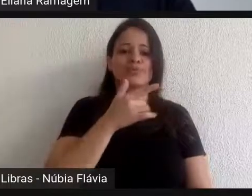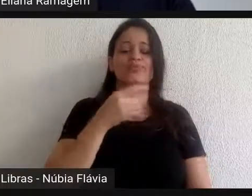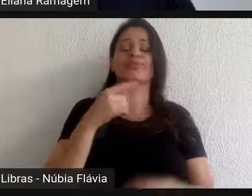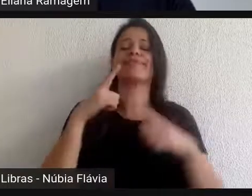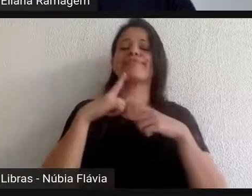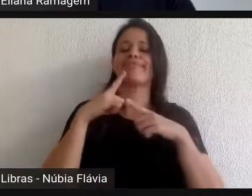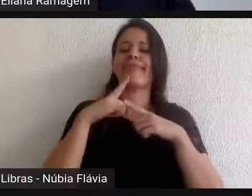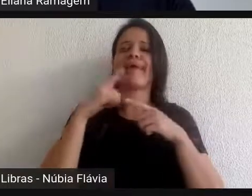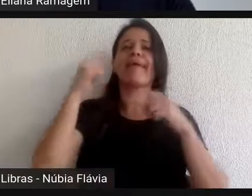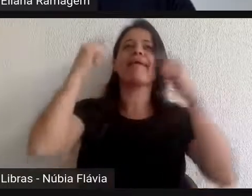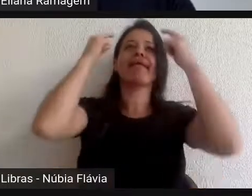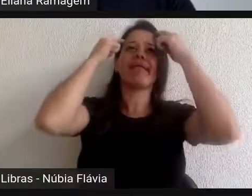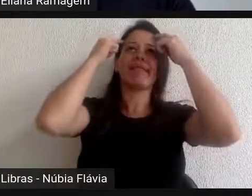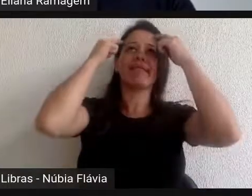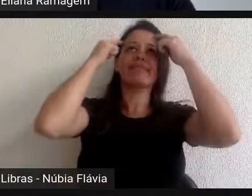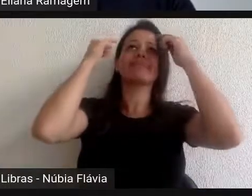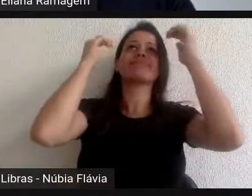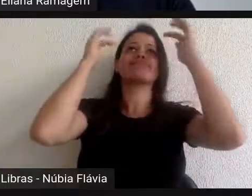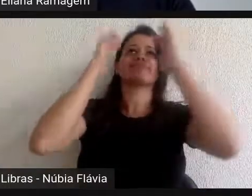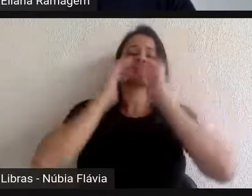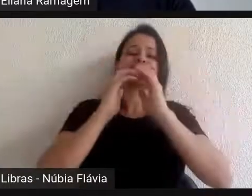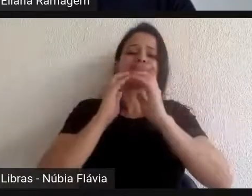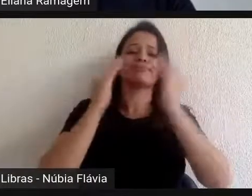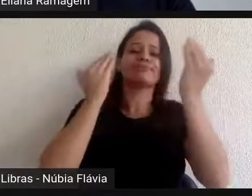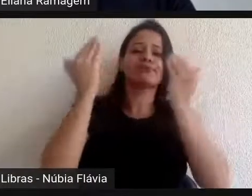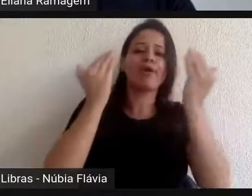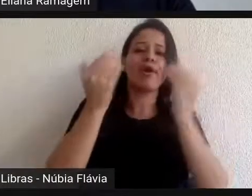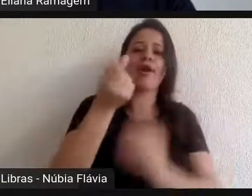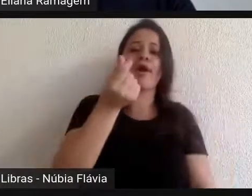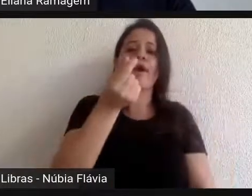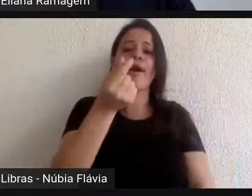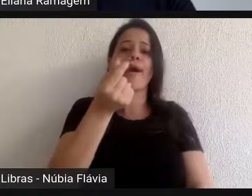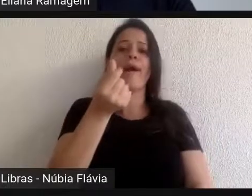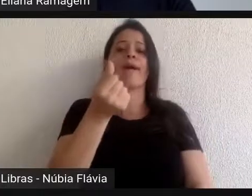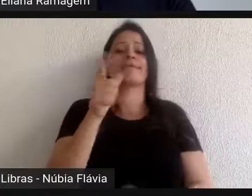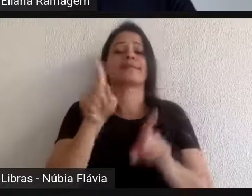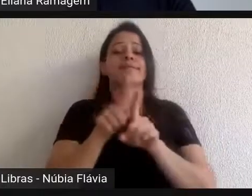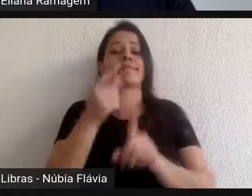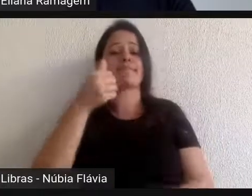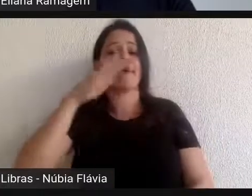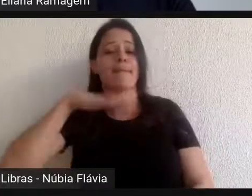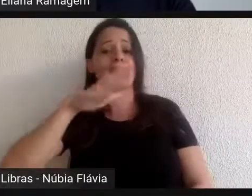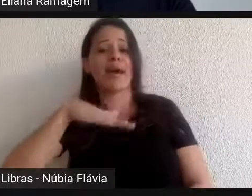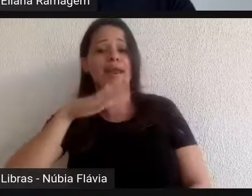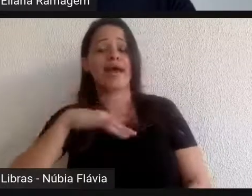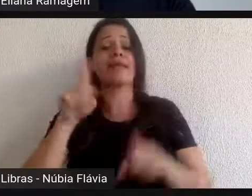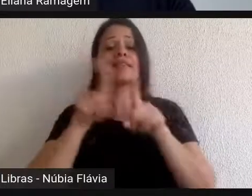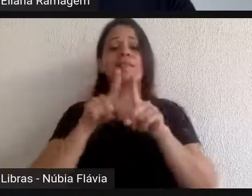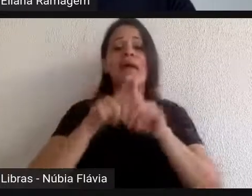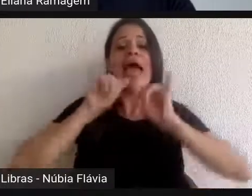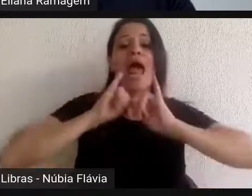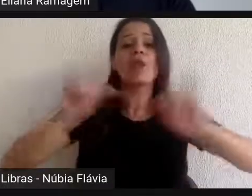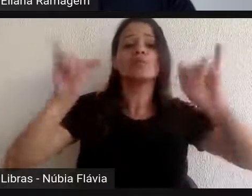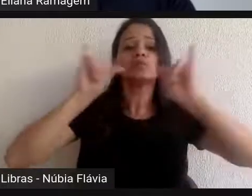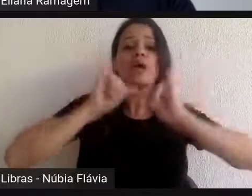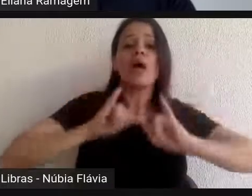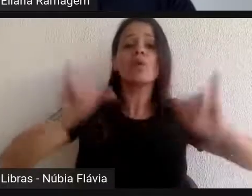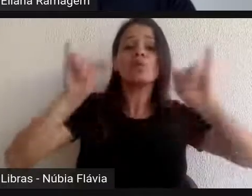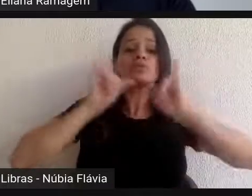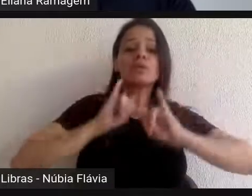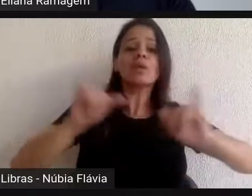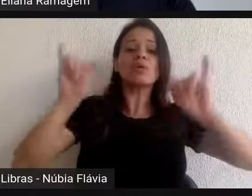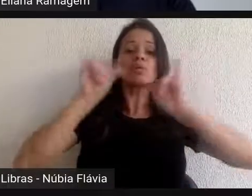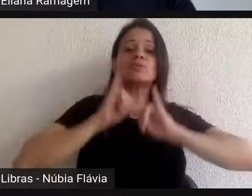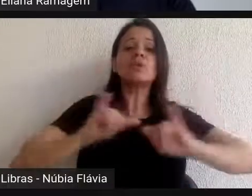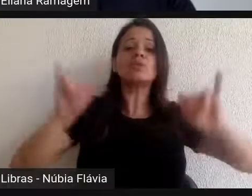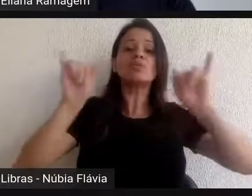muitos fatores psicológicos, econômicos, as questões de marketing, tudo